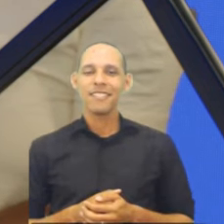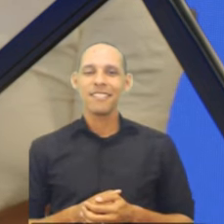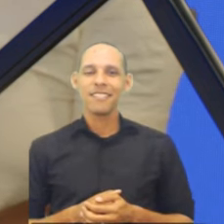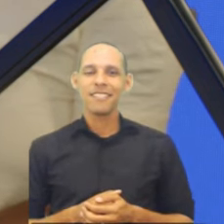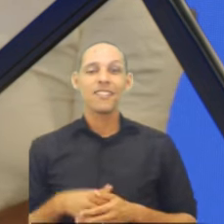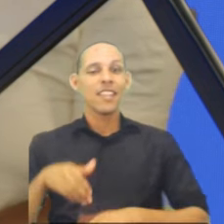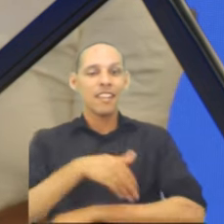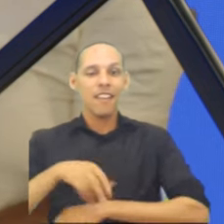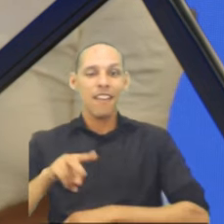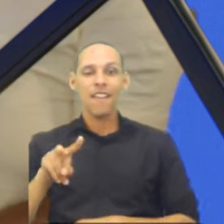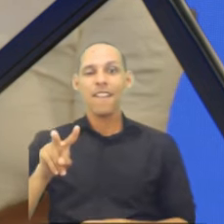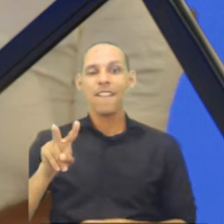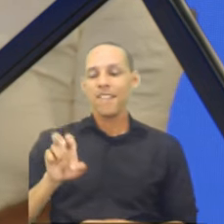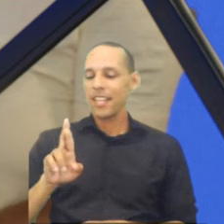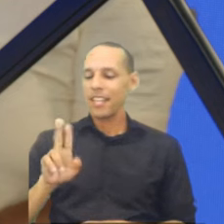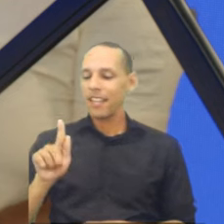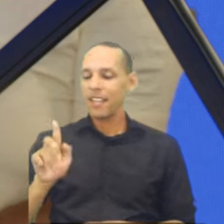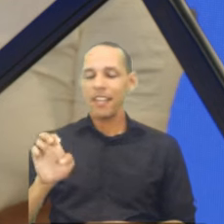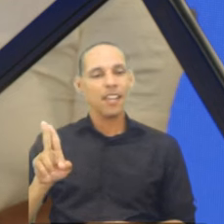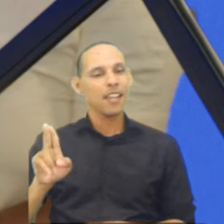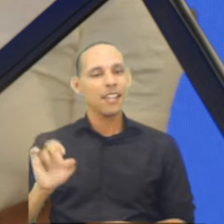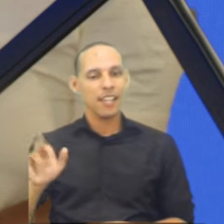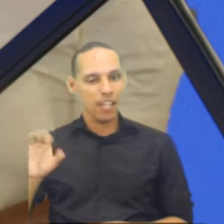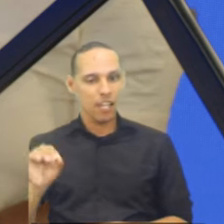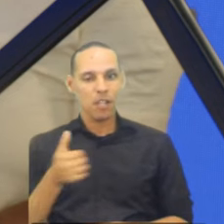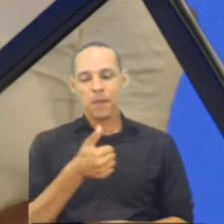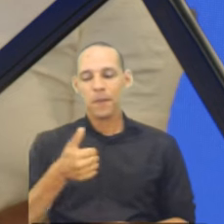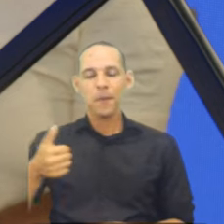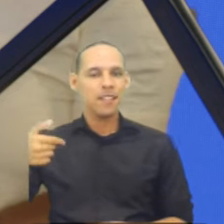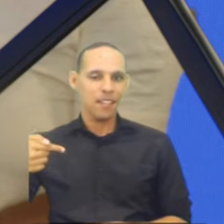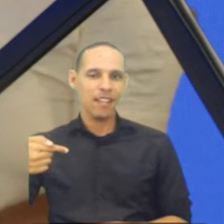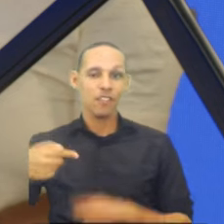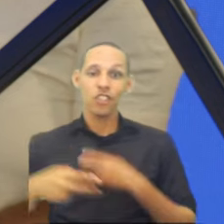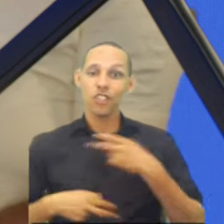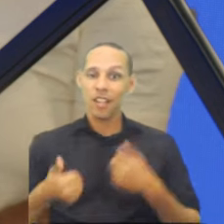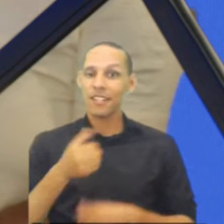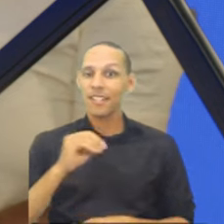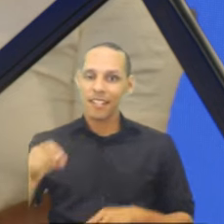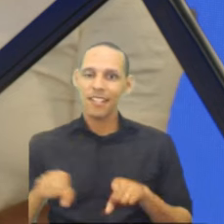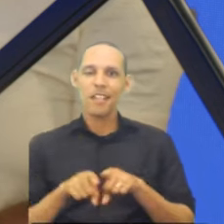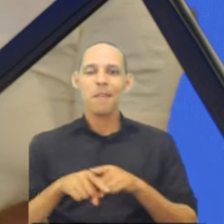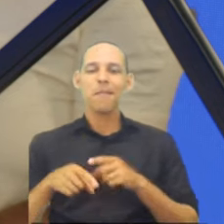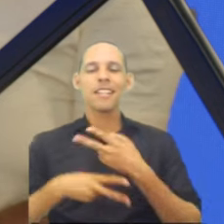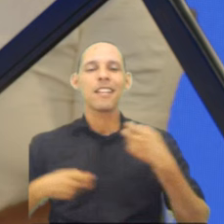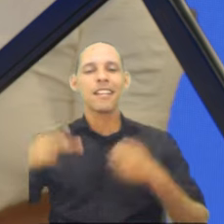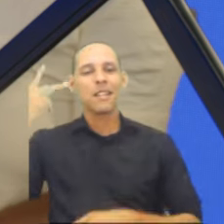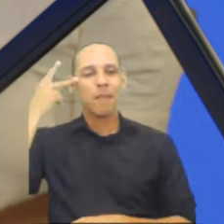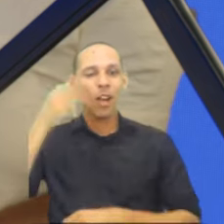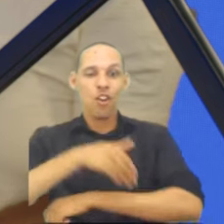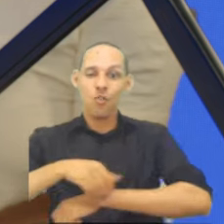eh na Vergueiro 1117 nos dias 7:08 no escritório centro do sebrai São Paulo na Rua